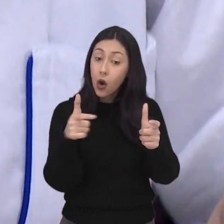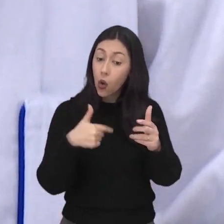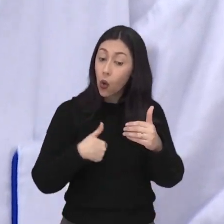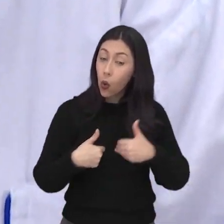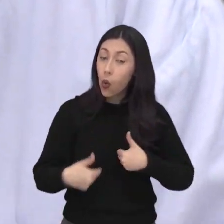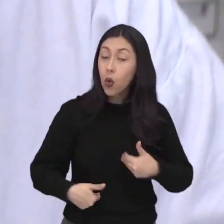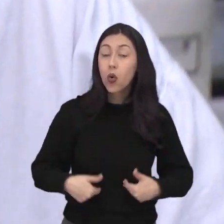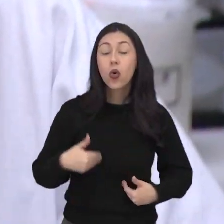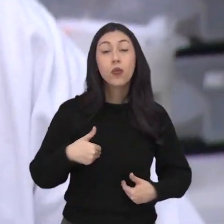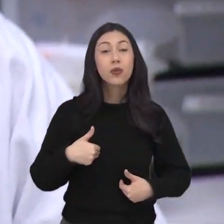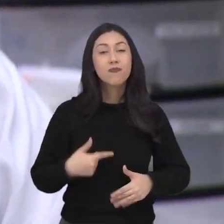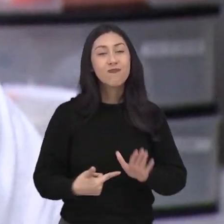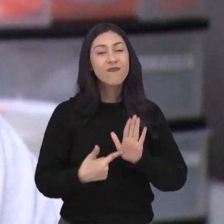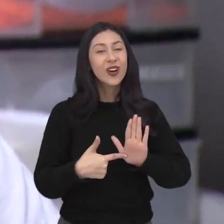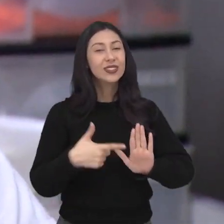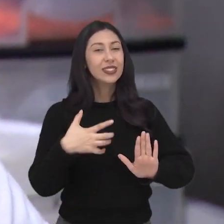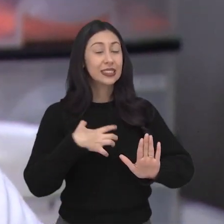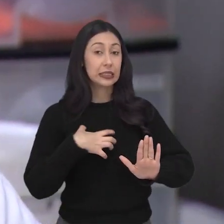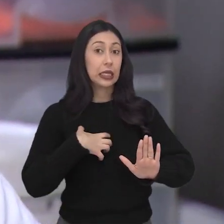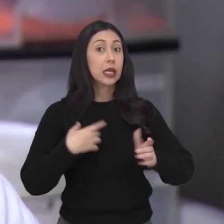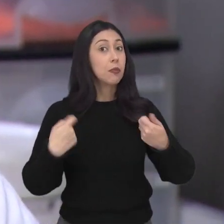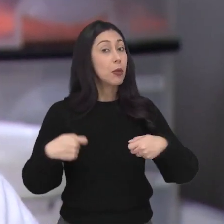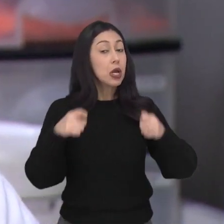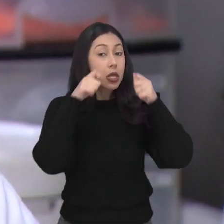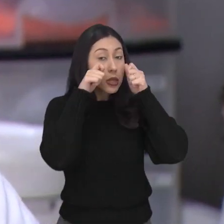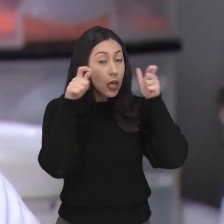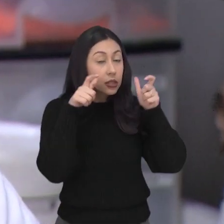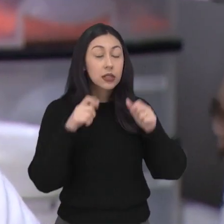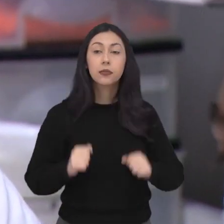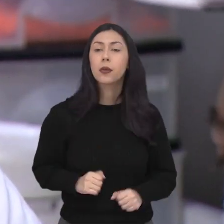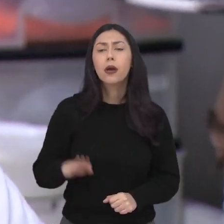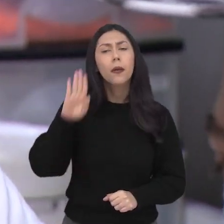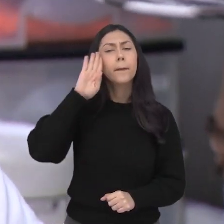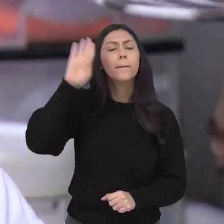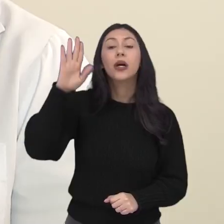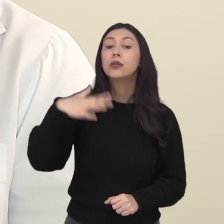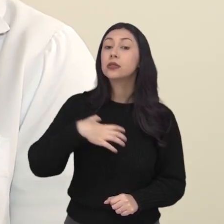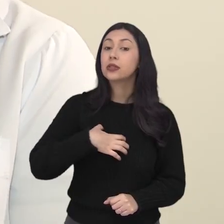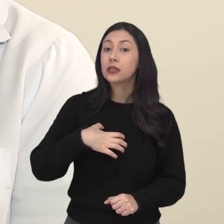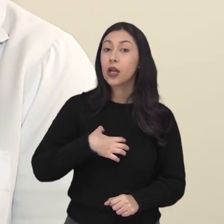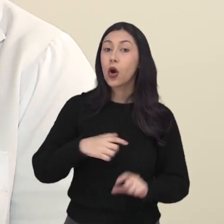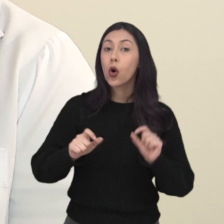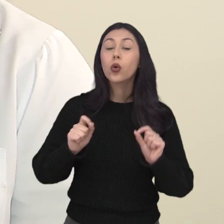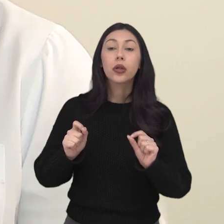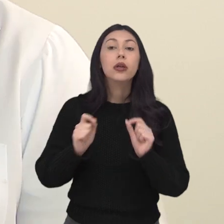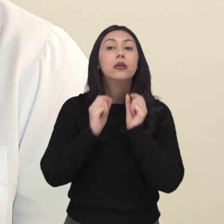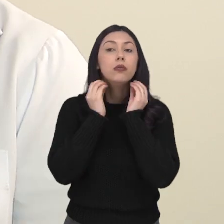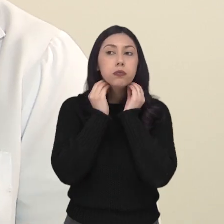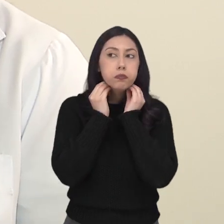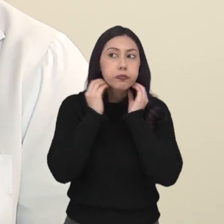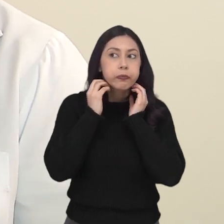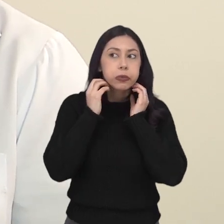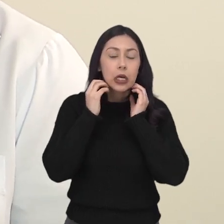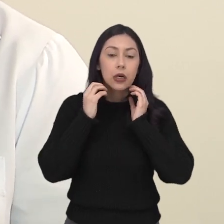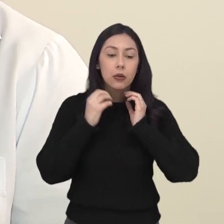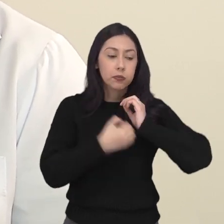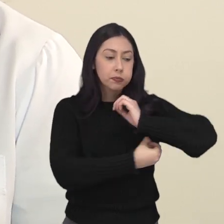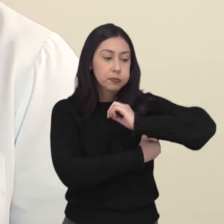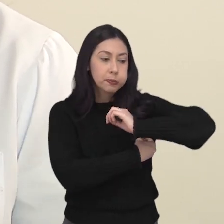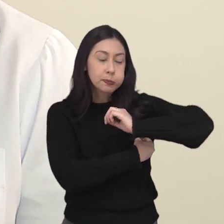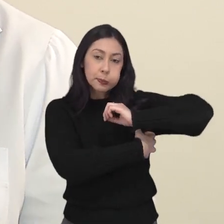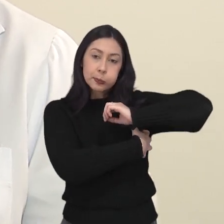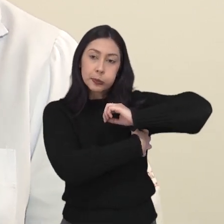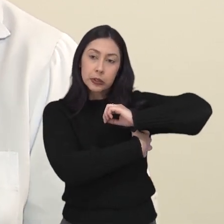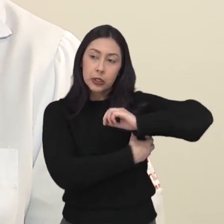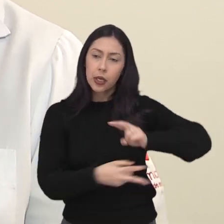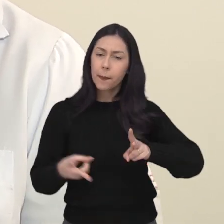parte dos casos, o organismo apresenta sinais que não devem ser ignorados. O principal sintoma é o crescimento das ínguas,